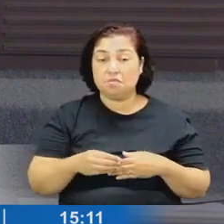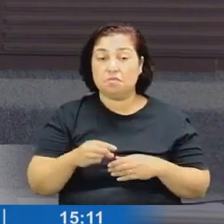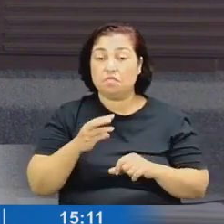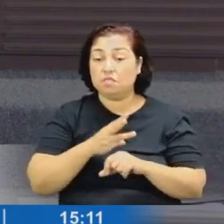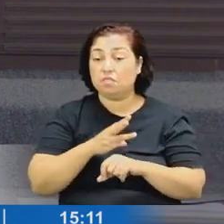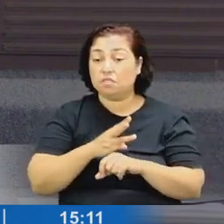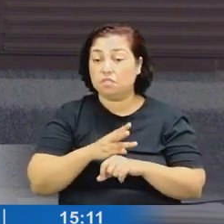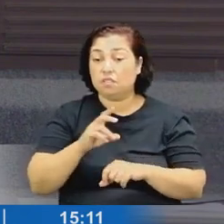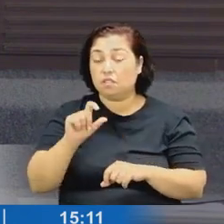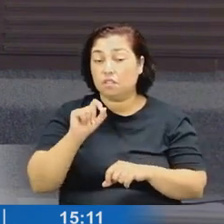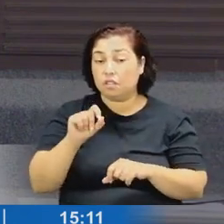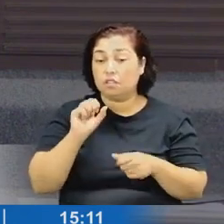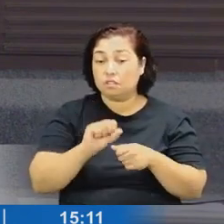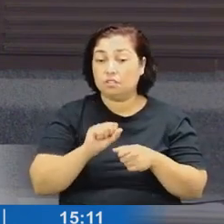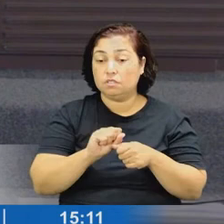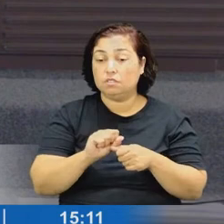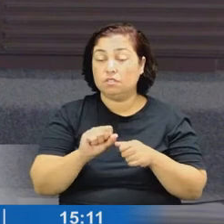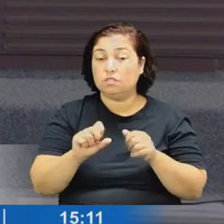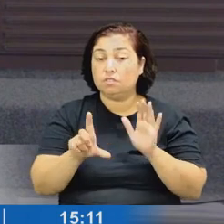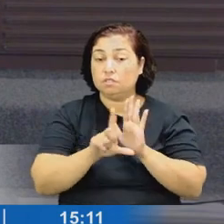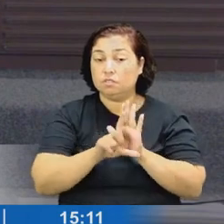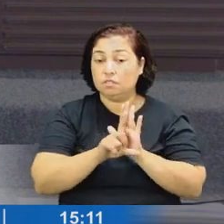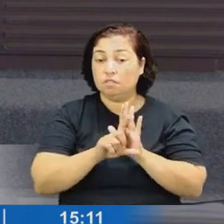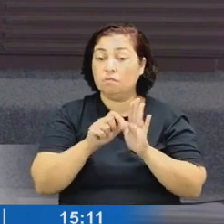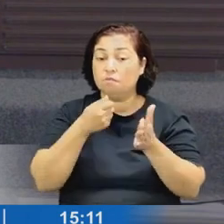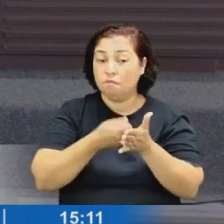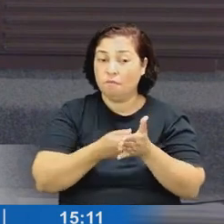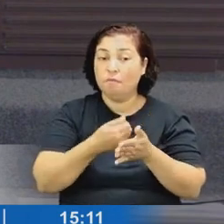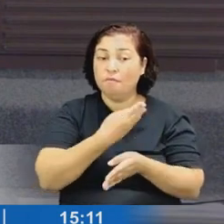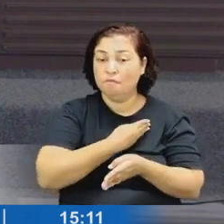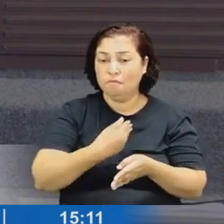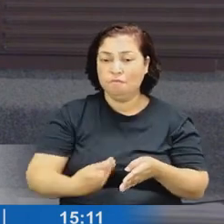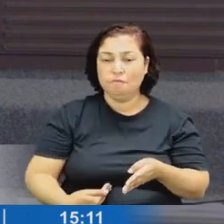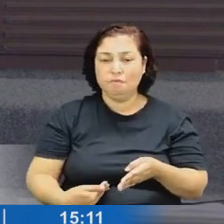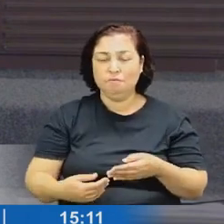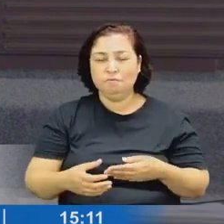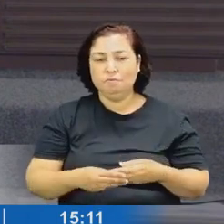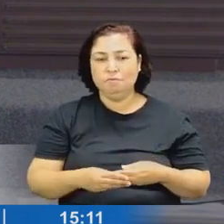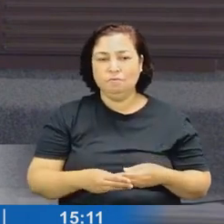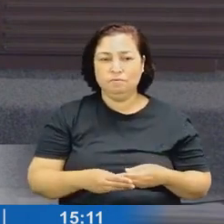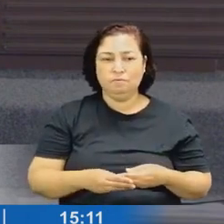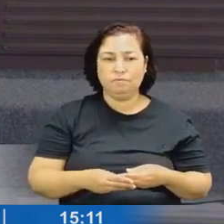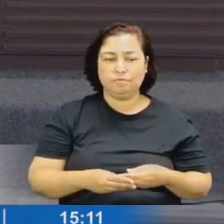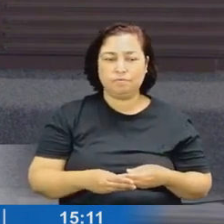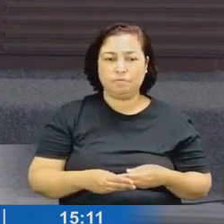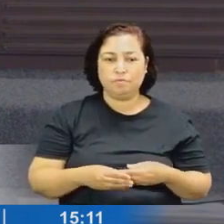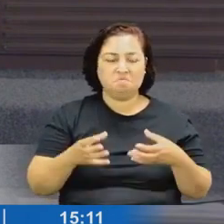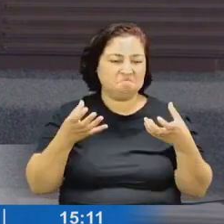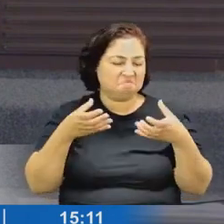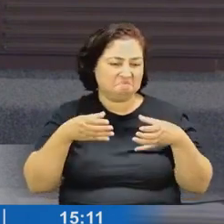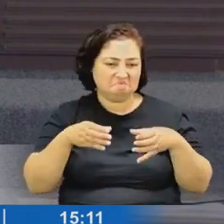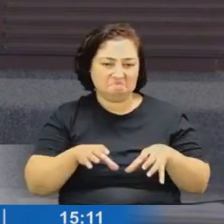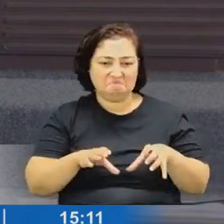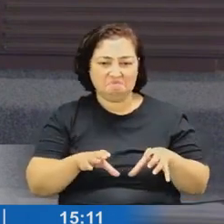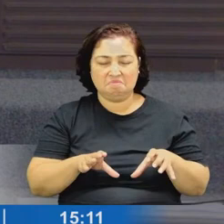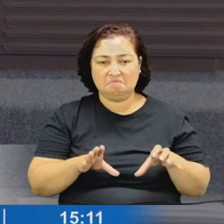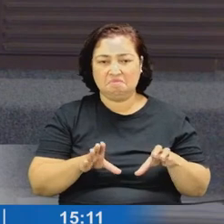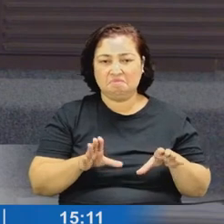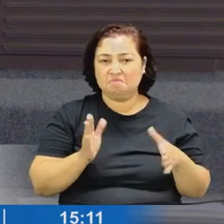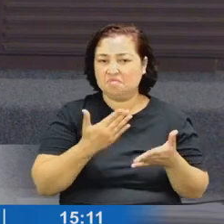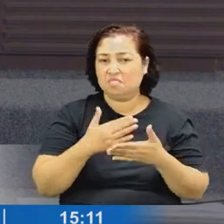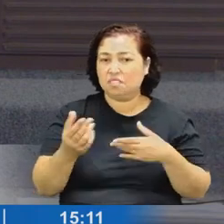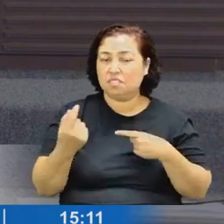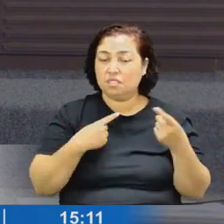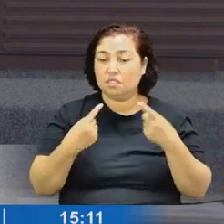da Transparência o que tá fazendo como a lei obriga da publicidade né acabou se ela não quer se reeleger não tem ambições mais vou sair da vida pública